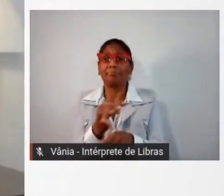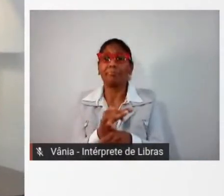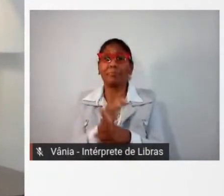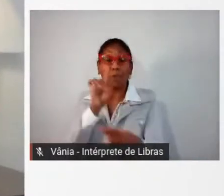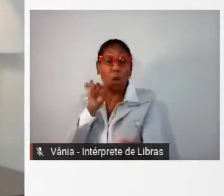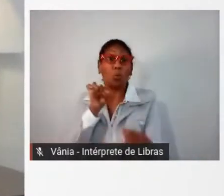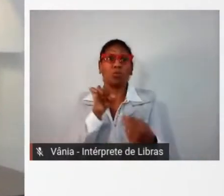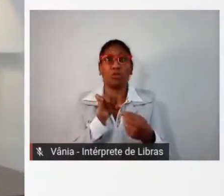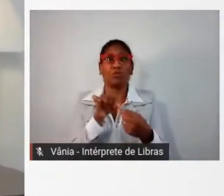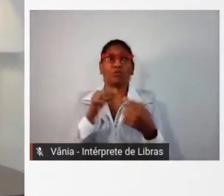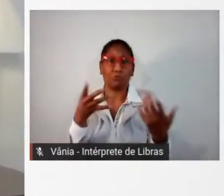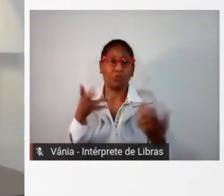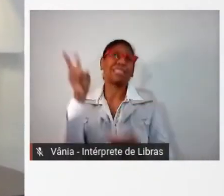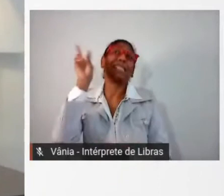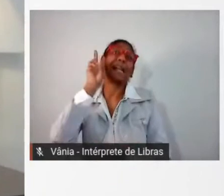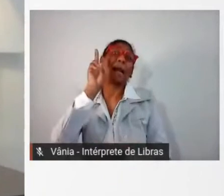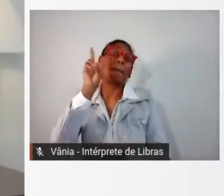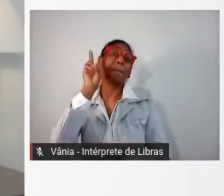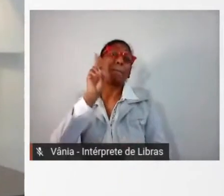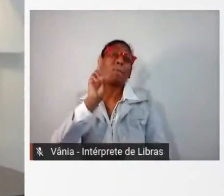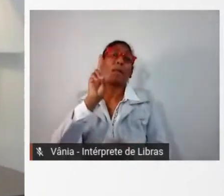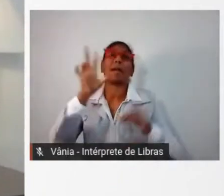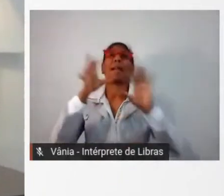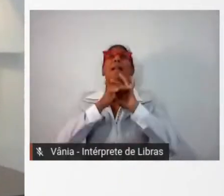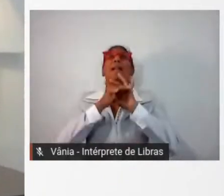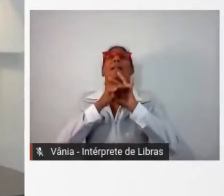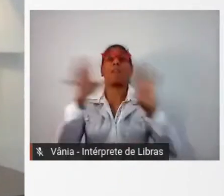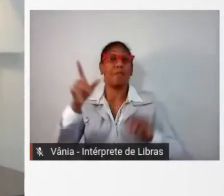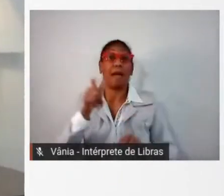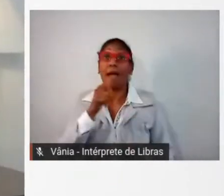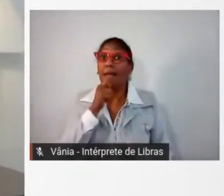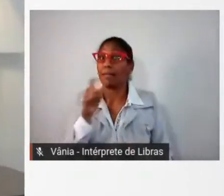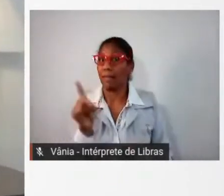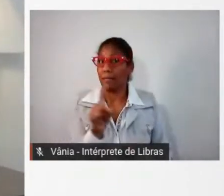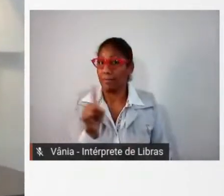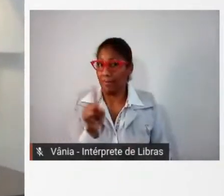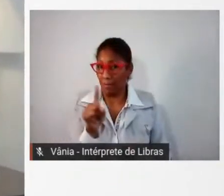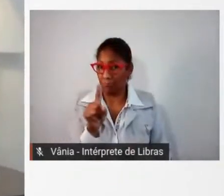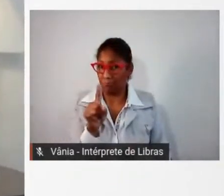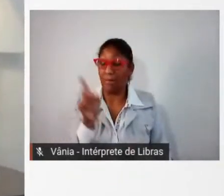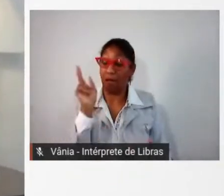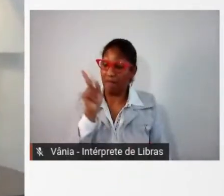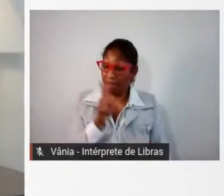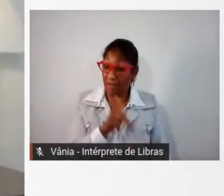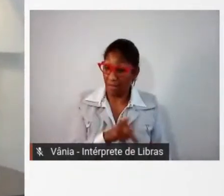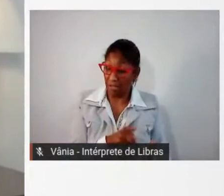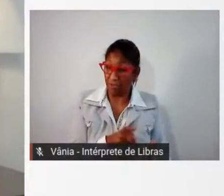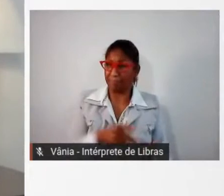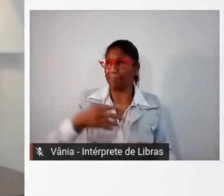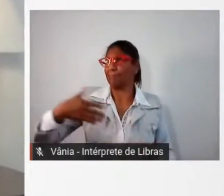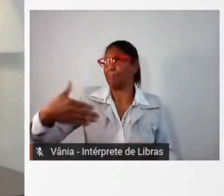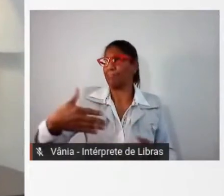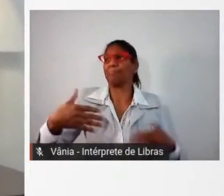objetivo também, né? Uma lembrança às pessoas de que não houve volta à normalidade. A verdade é que, infelizmente, não haverá tão